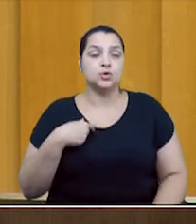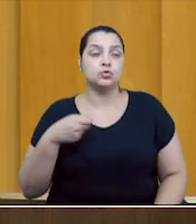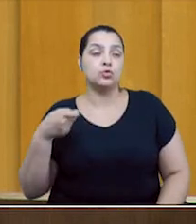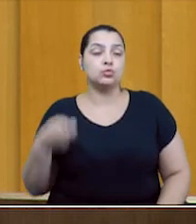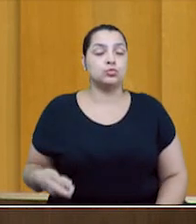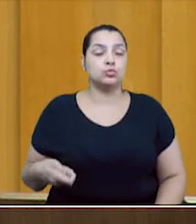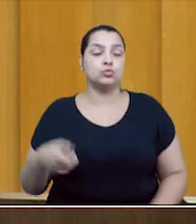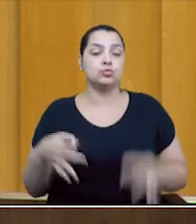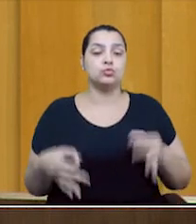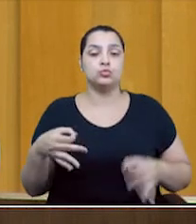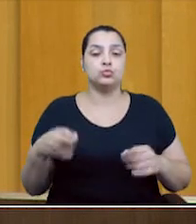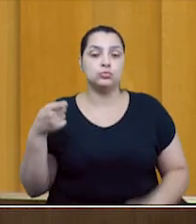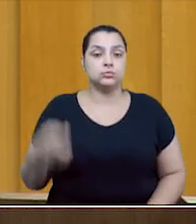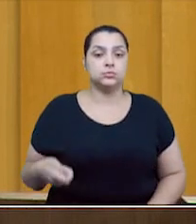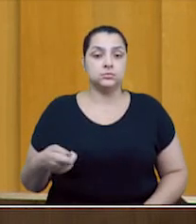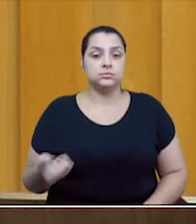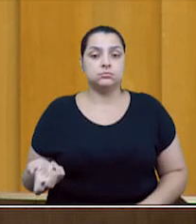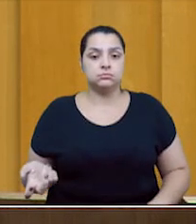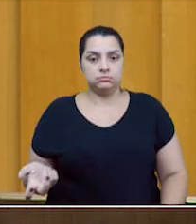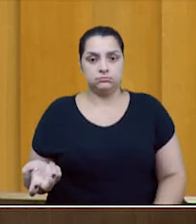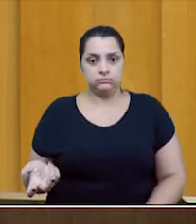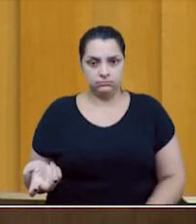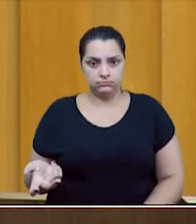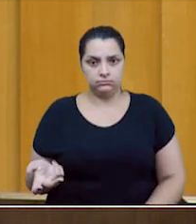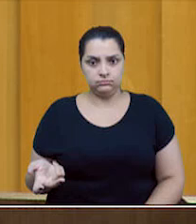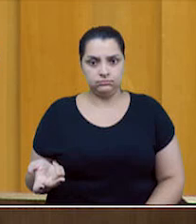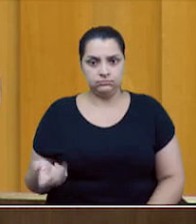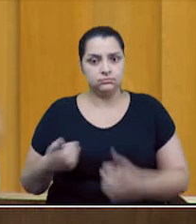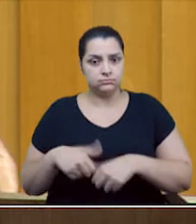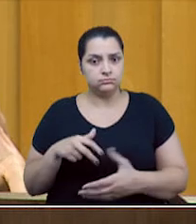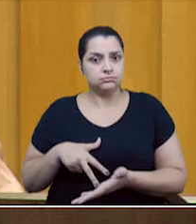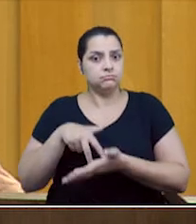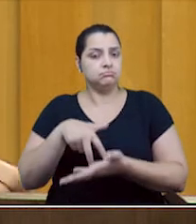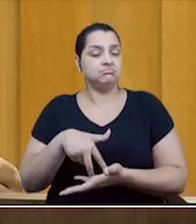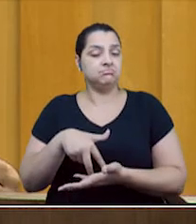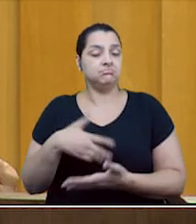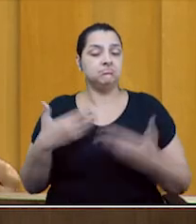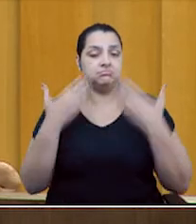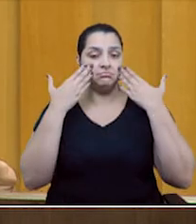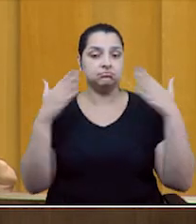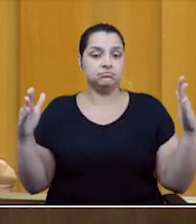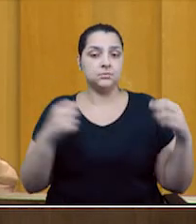Se colocavam como juízes, estavam ali se colocando como Poder Judiciário.